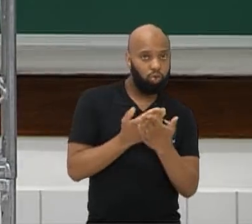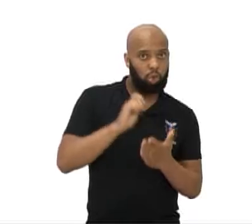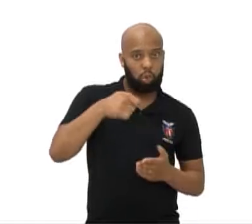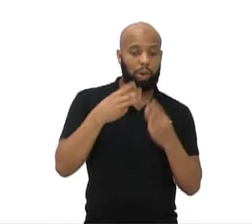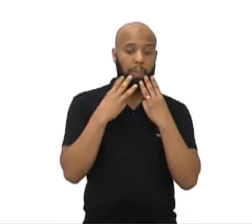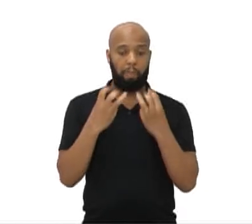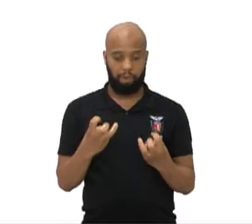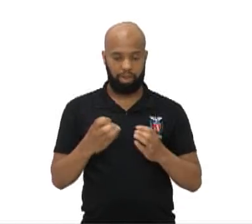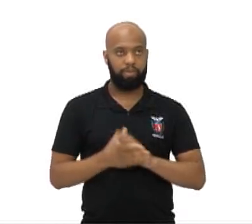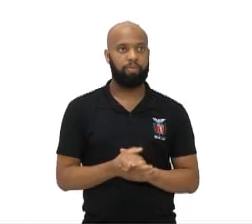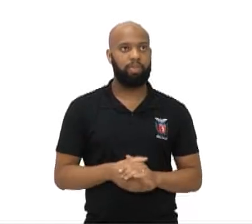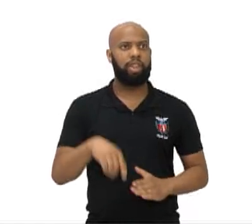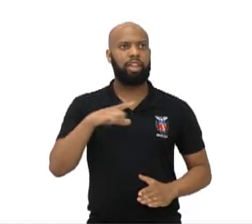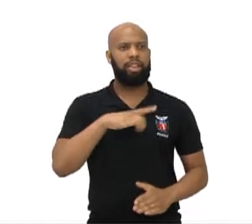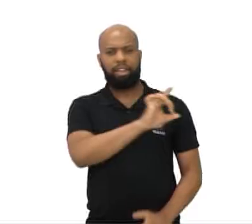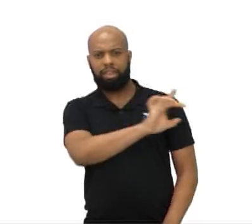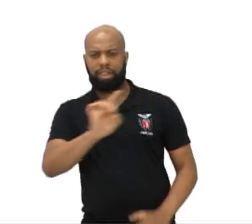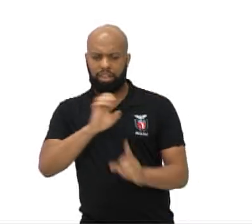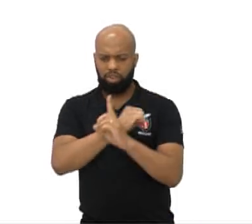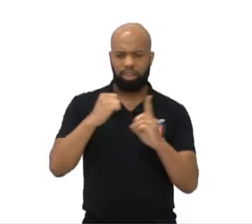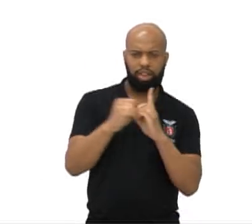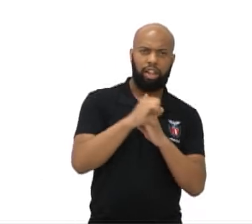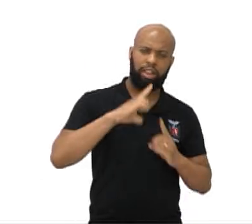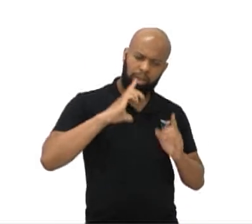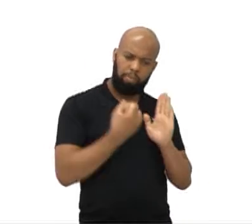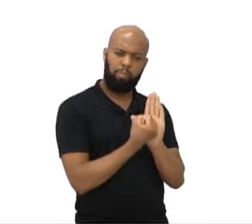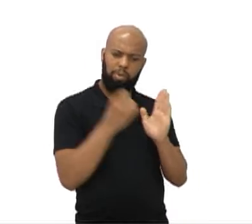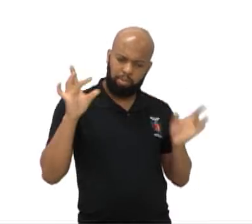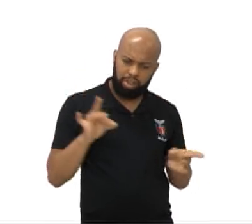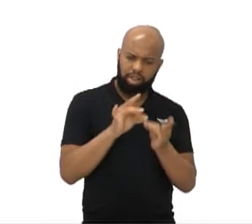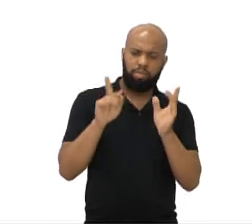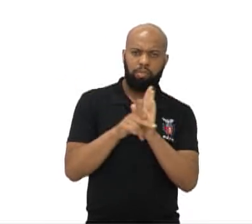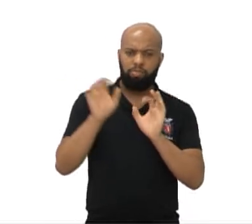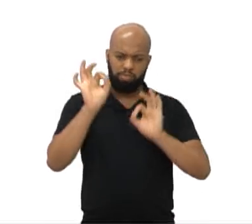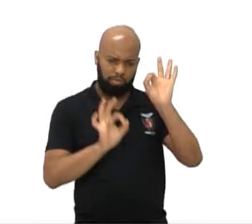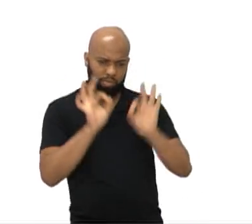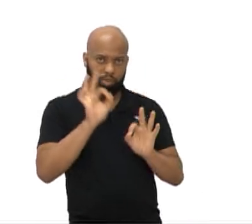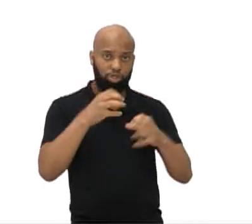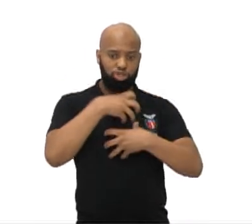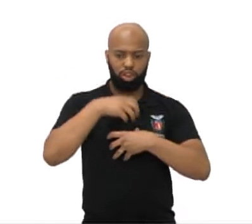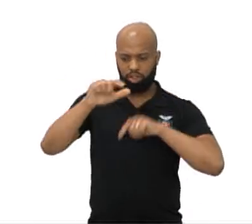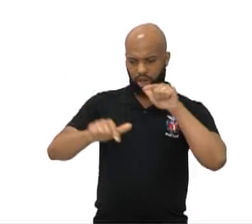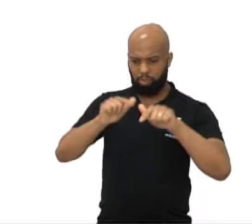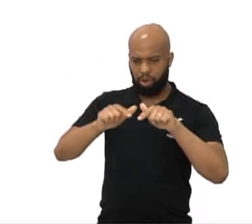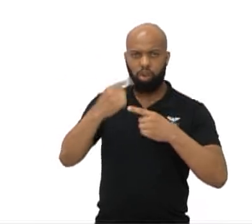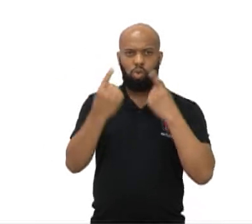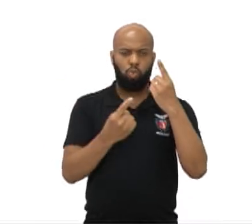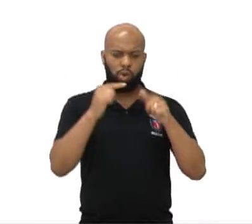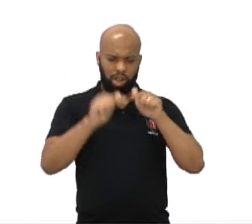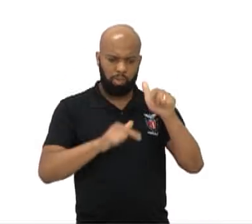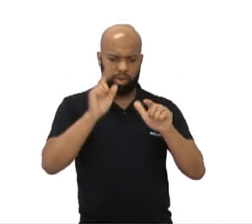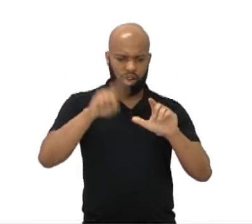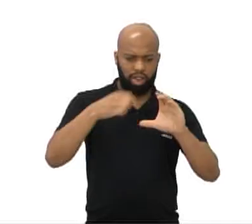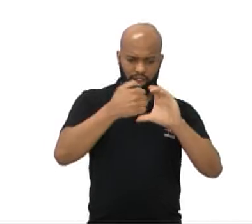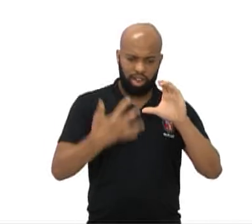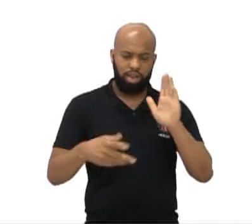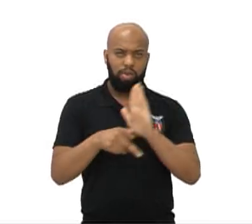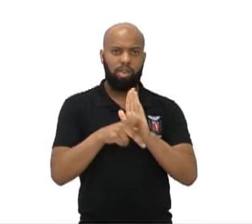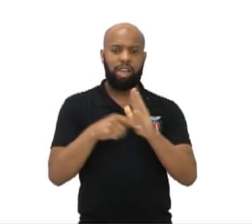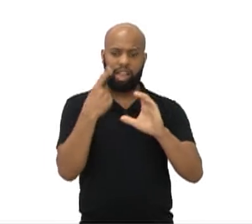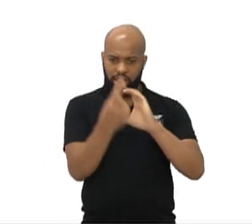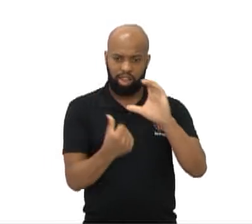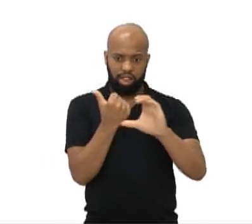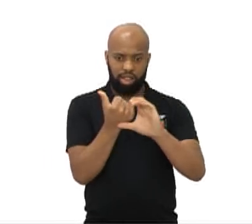Marx. Cada sociedade é marcada por um tipo específico de organização do trabalho. Qual o trabalho característica do